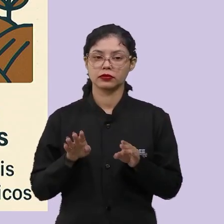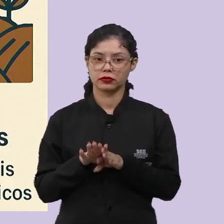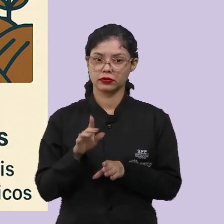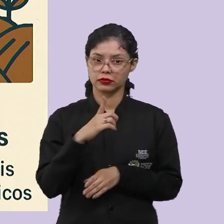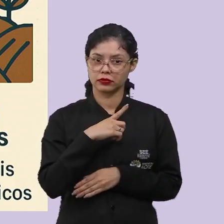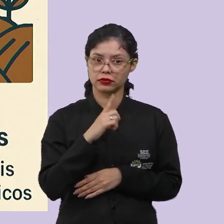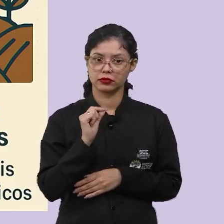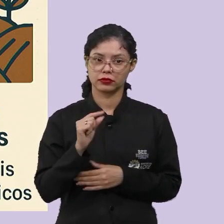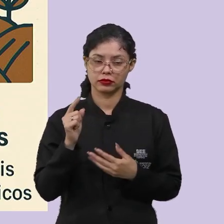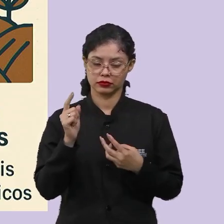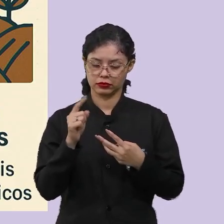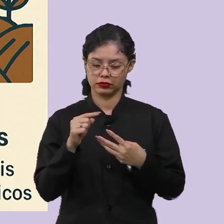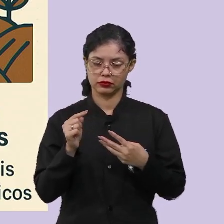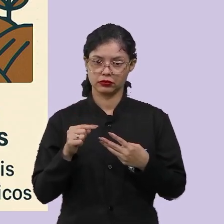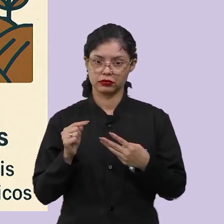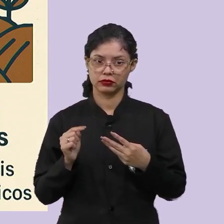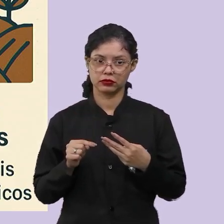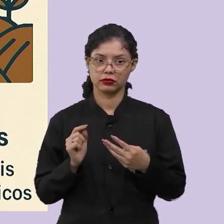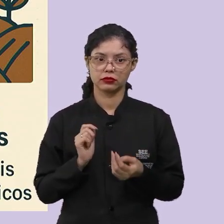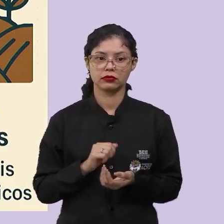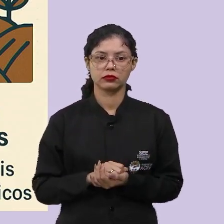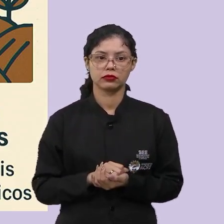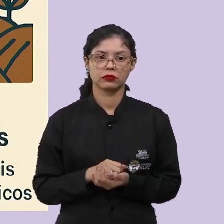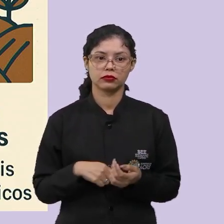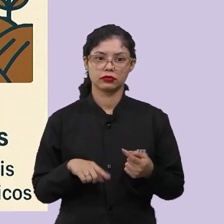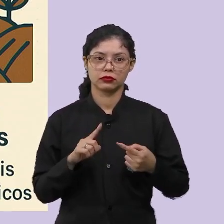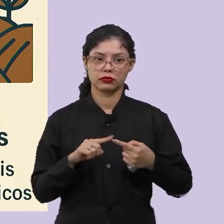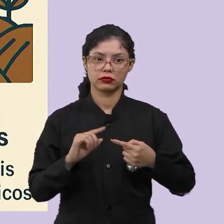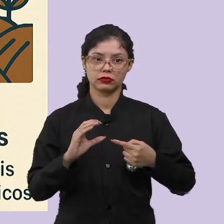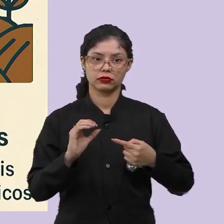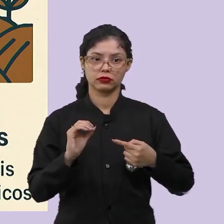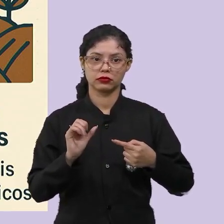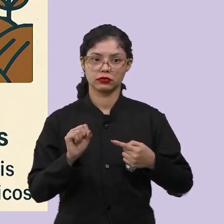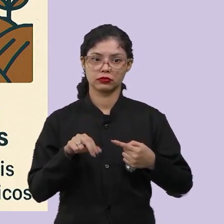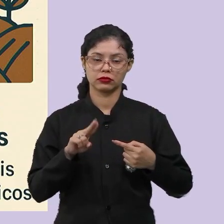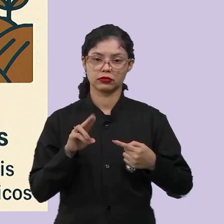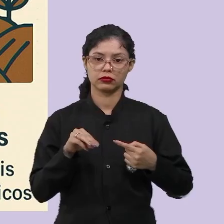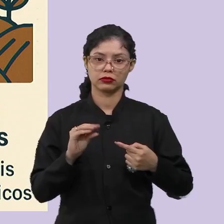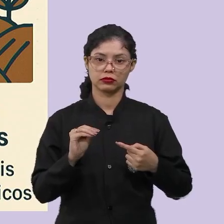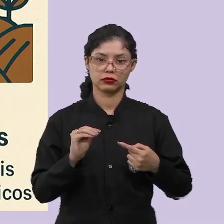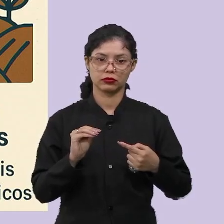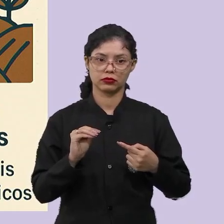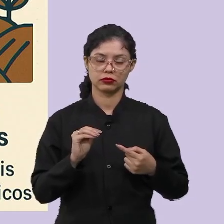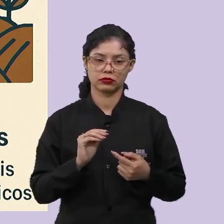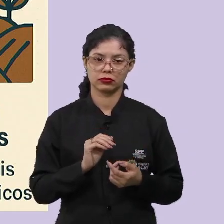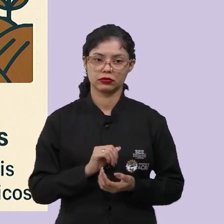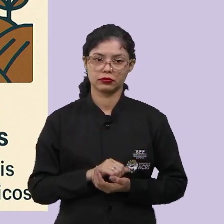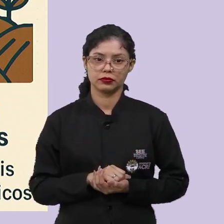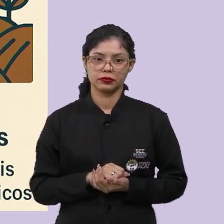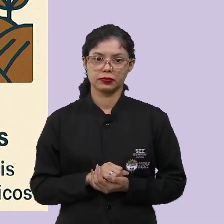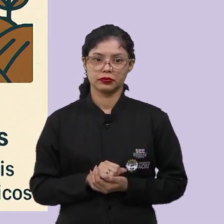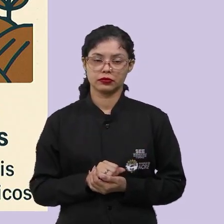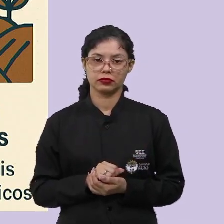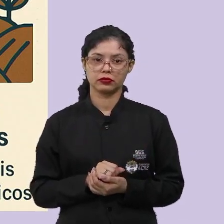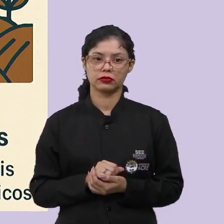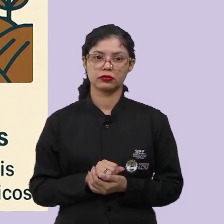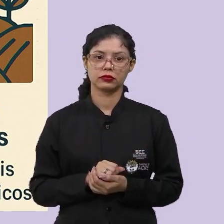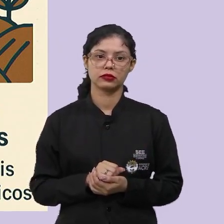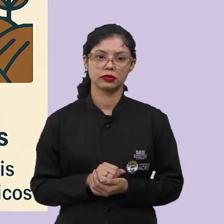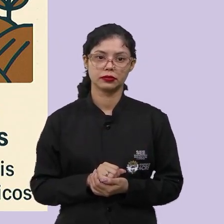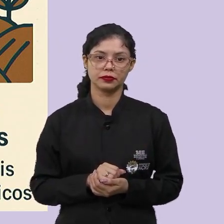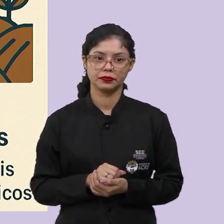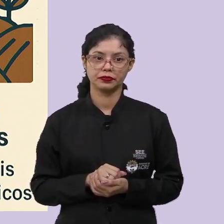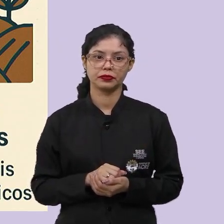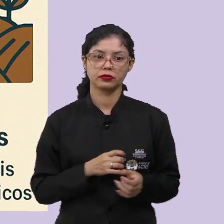tem 3 itens importantes. O primeiro título diz consumo. Sim,